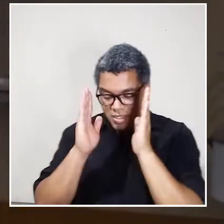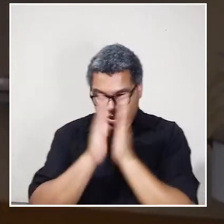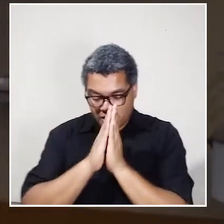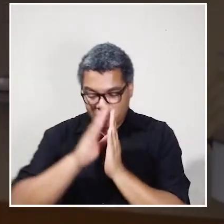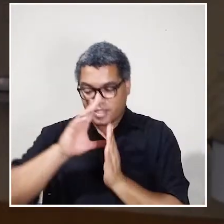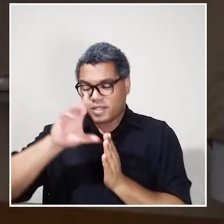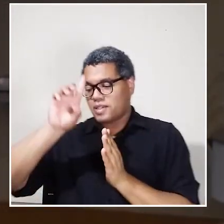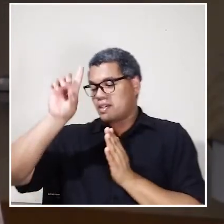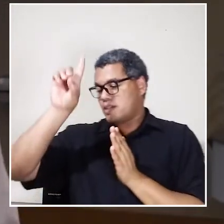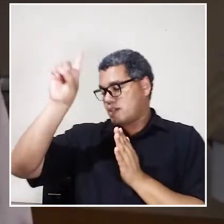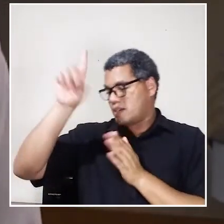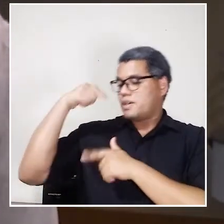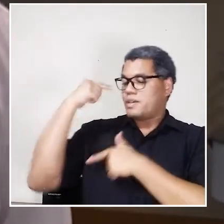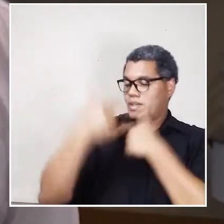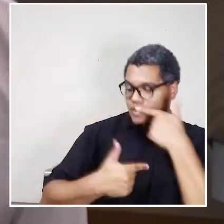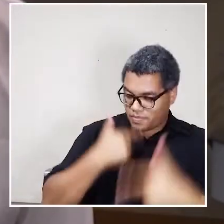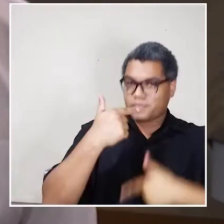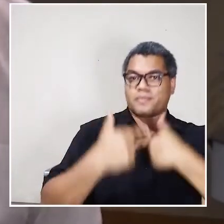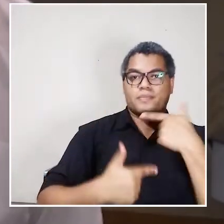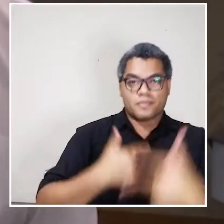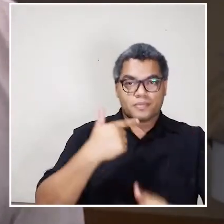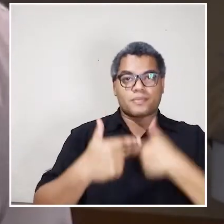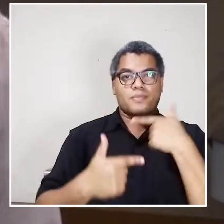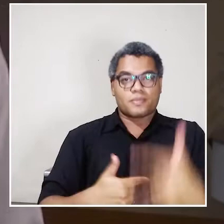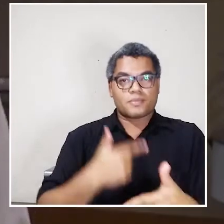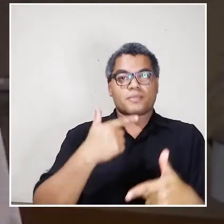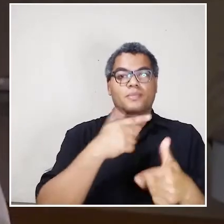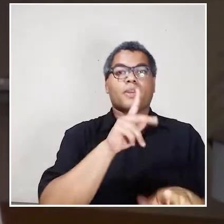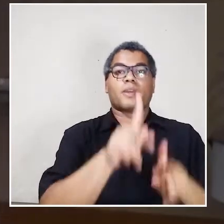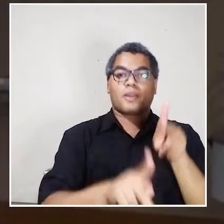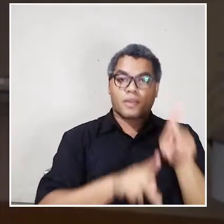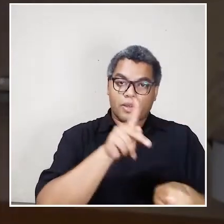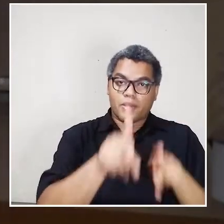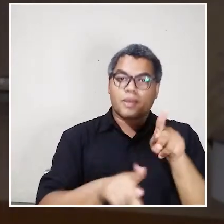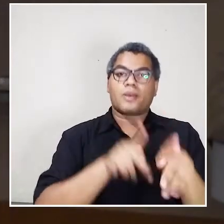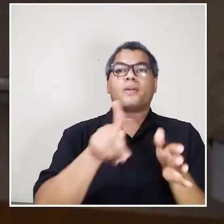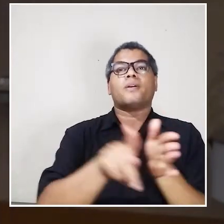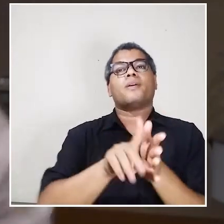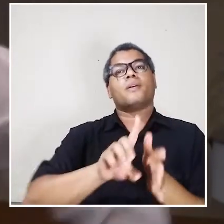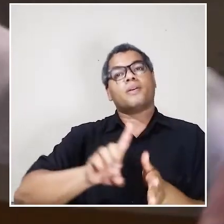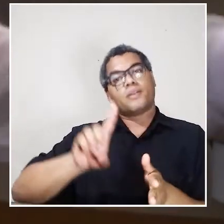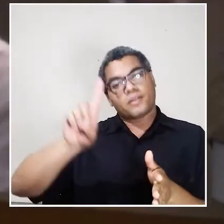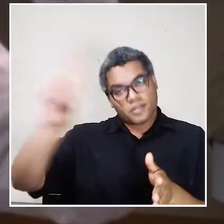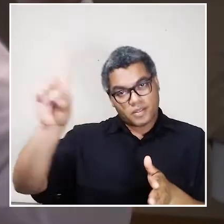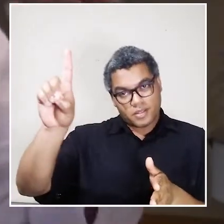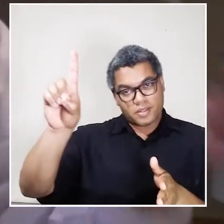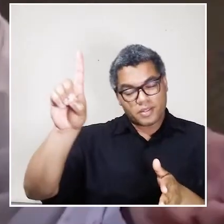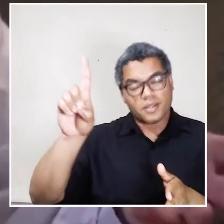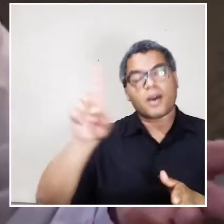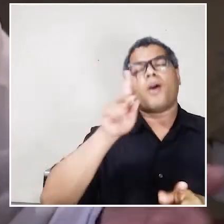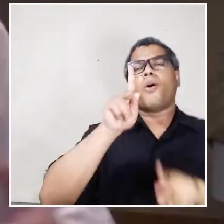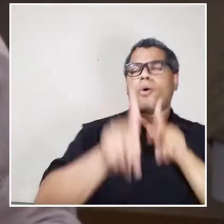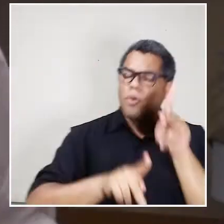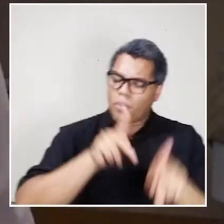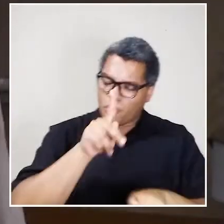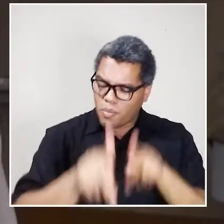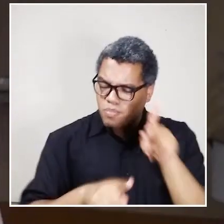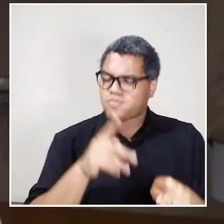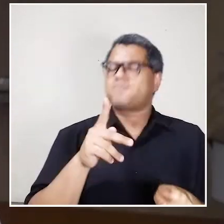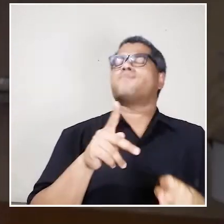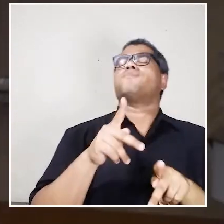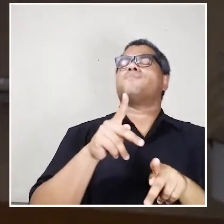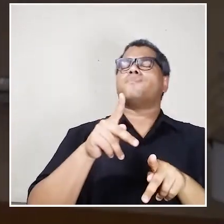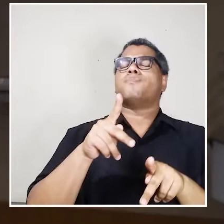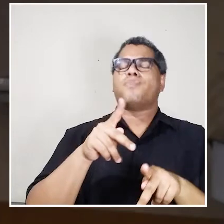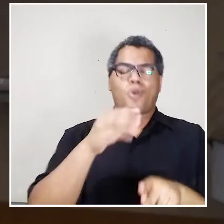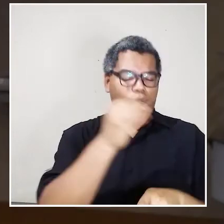pela intervenção de Deus sobre o seu povo. O Senhor fez aliança, o povo rebelou-se, o povo